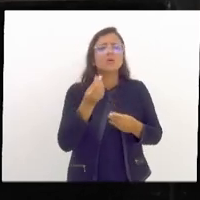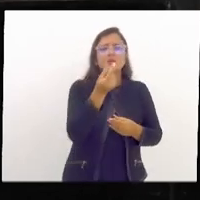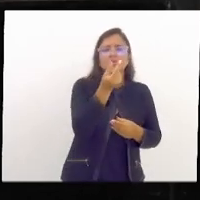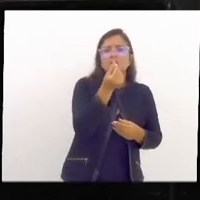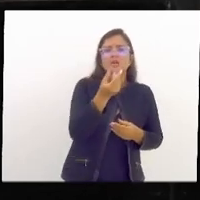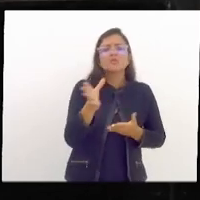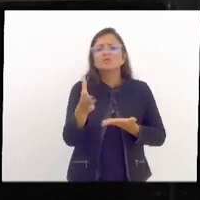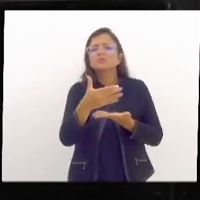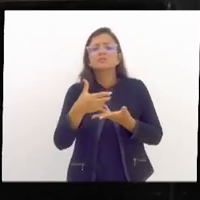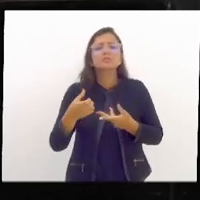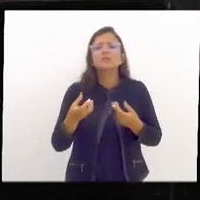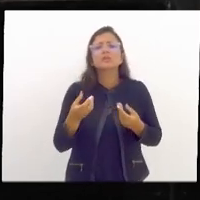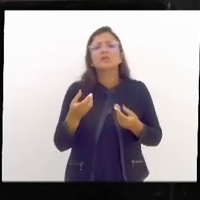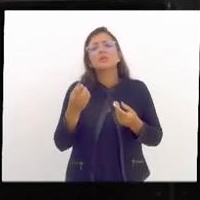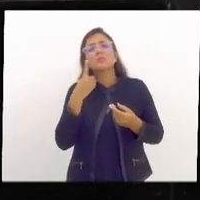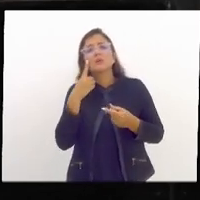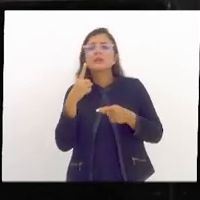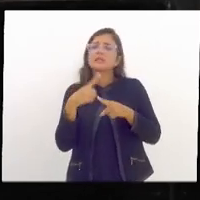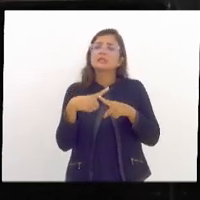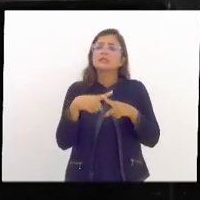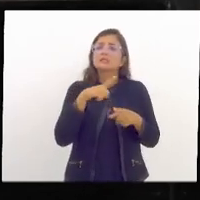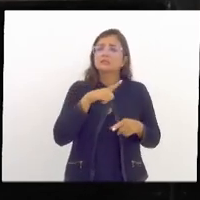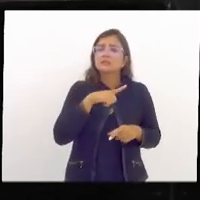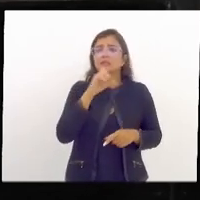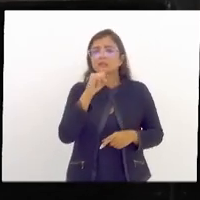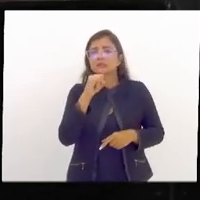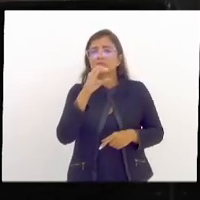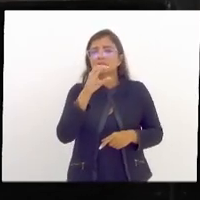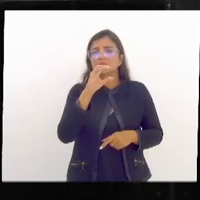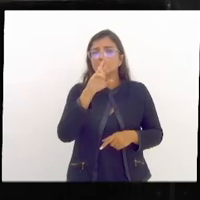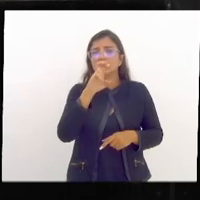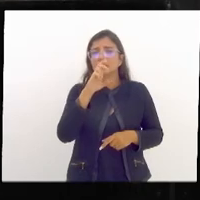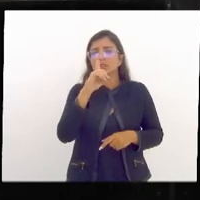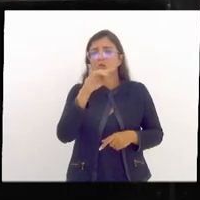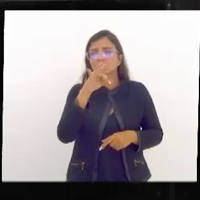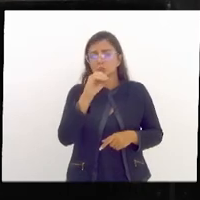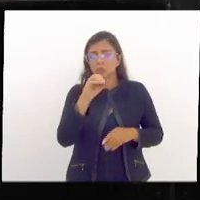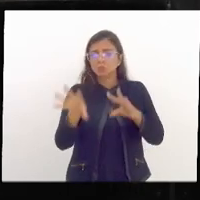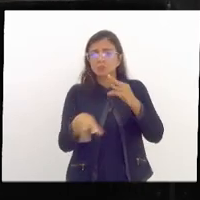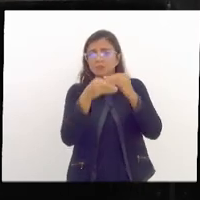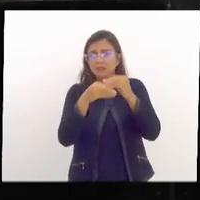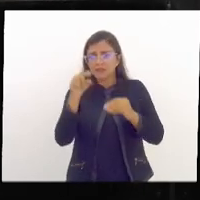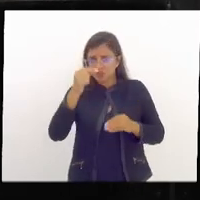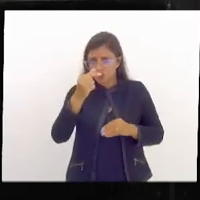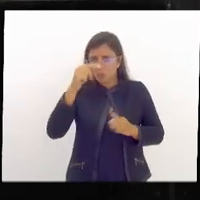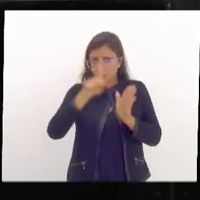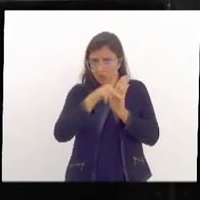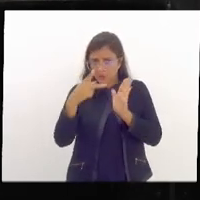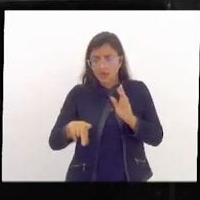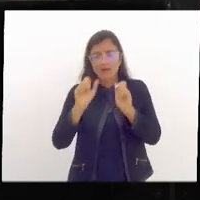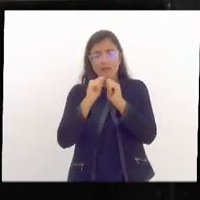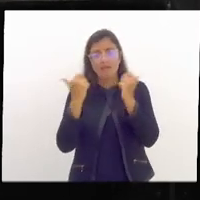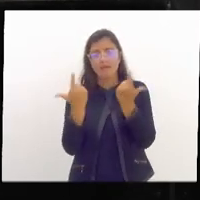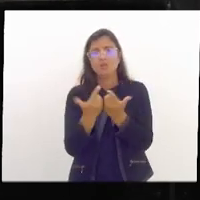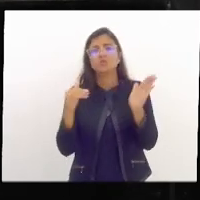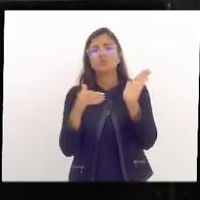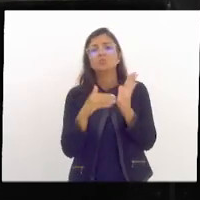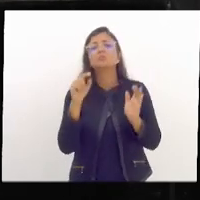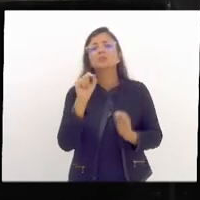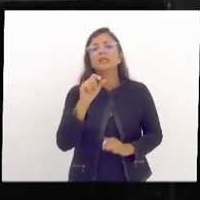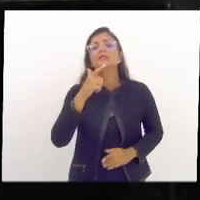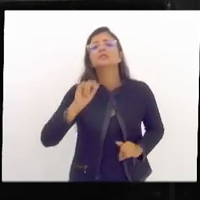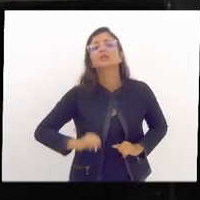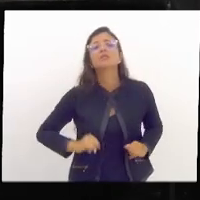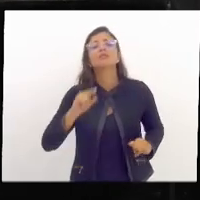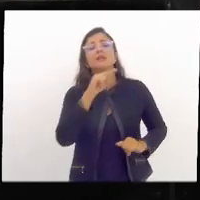subsequentes, porque, se houver crédito suplementar, esse dinheiro não virá da LES, e quem, em última análise, vai sofrer é a efetividade